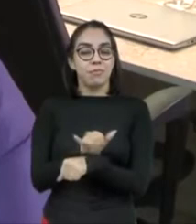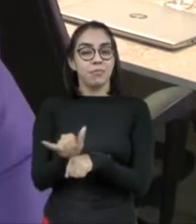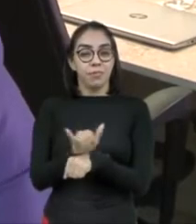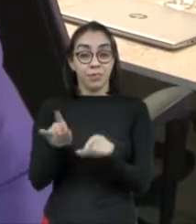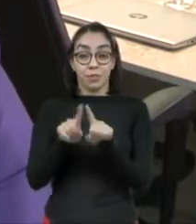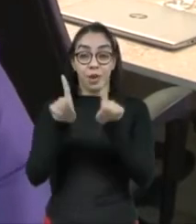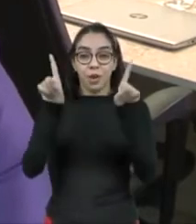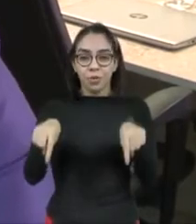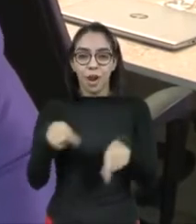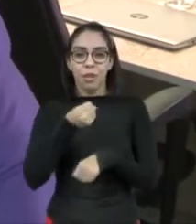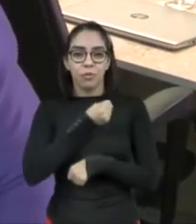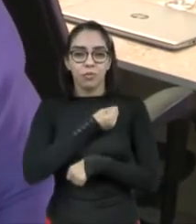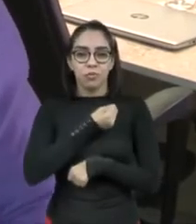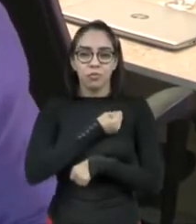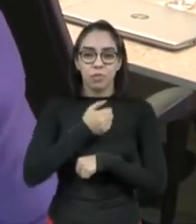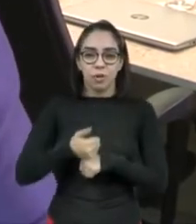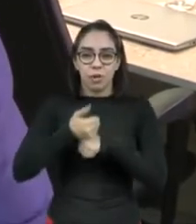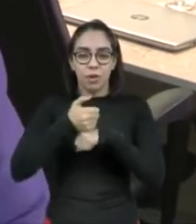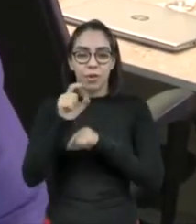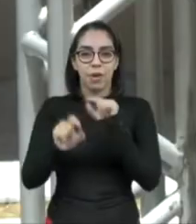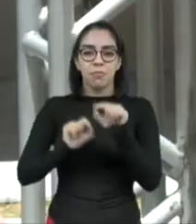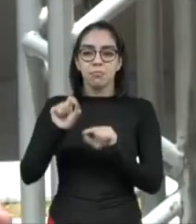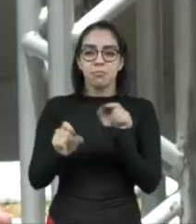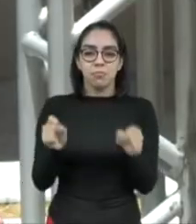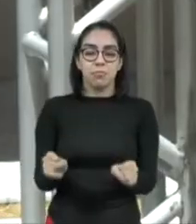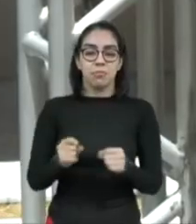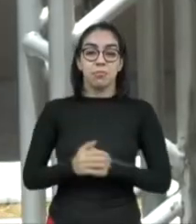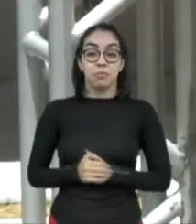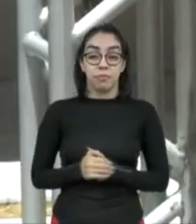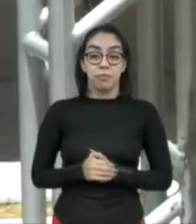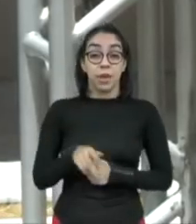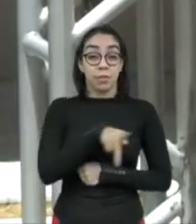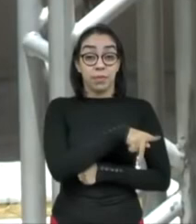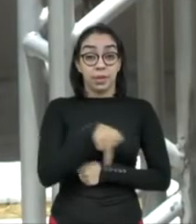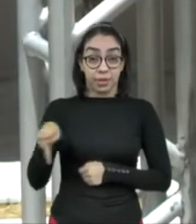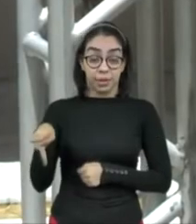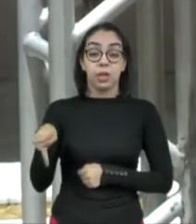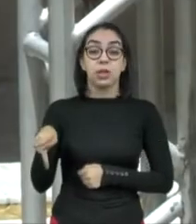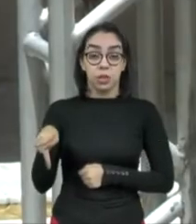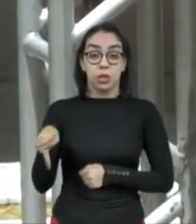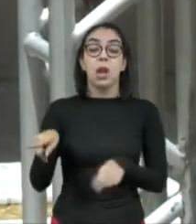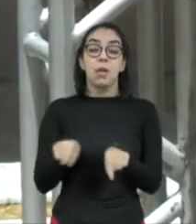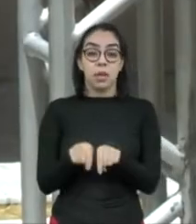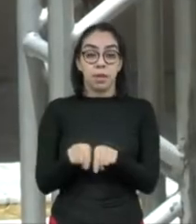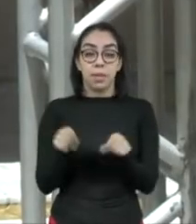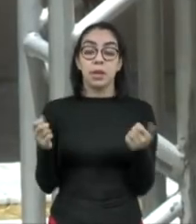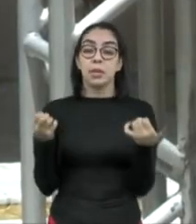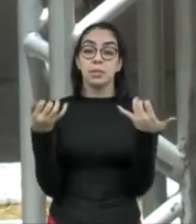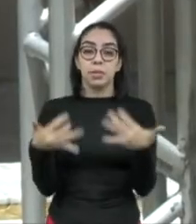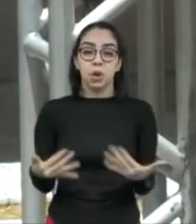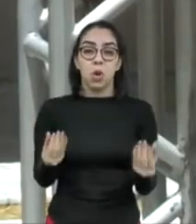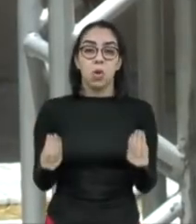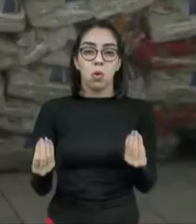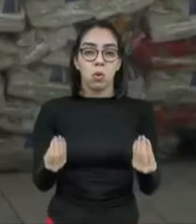o que a gente pode melhorar, o que é que a gente pode mudar. A presidente do tribunal também aproveitou para destacar o trabalho da campanha